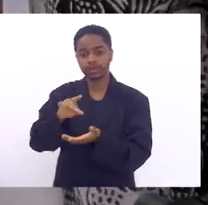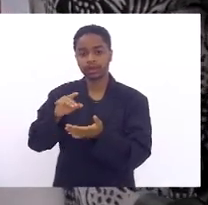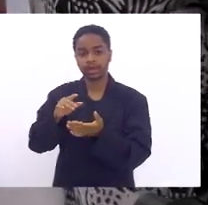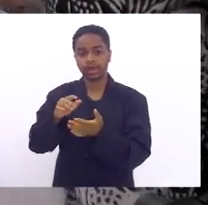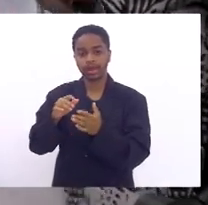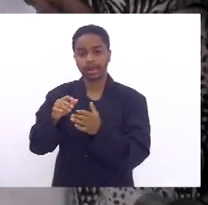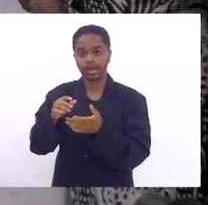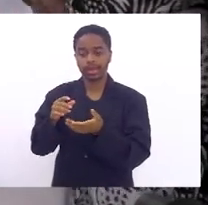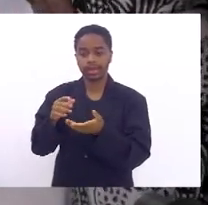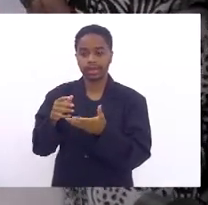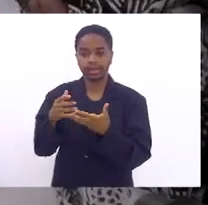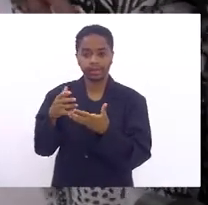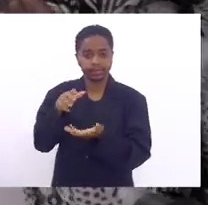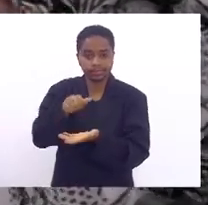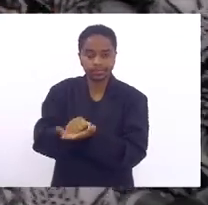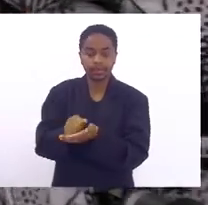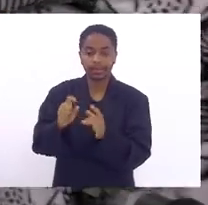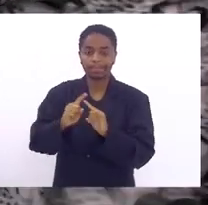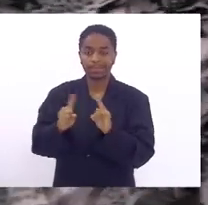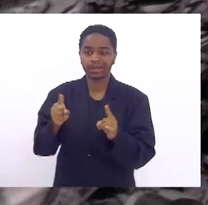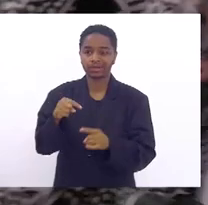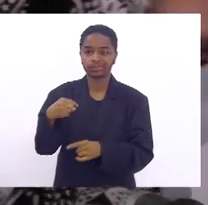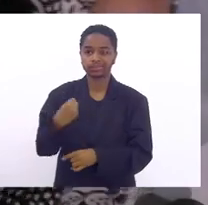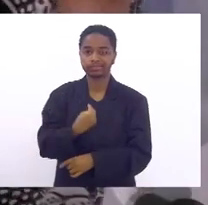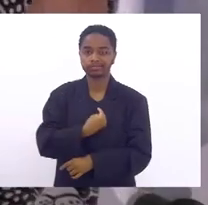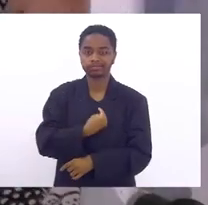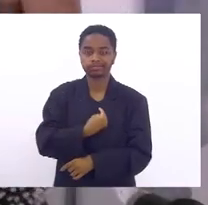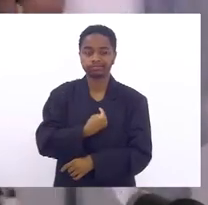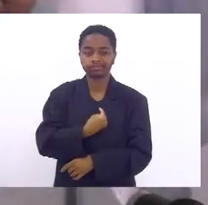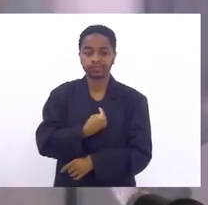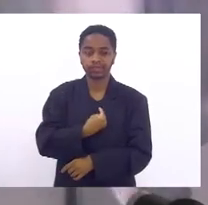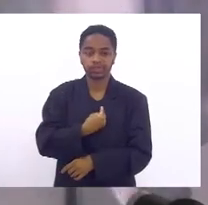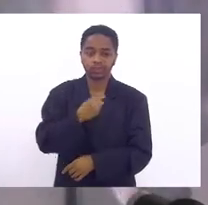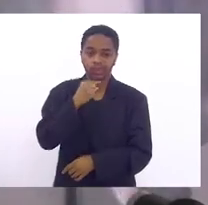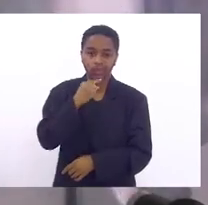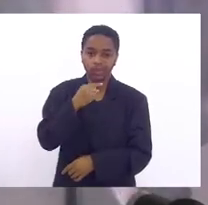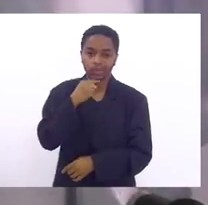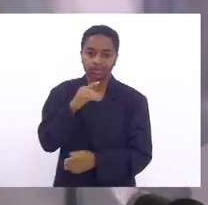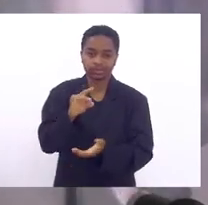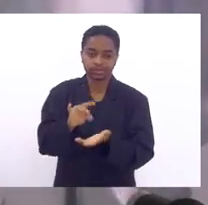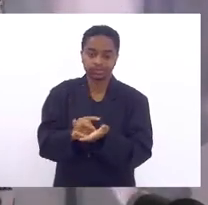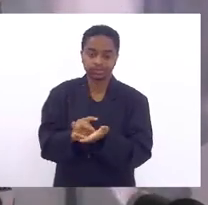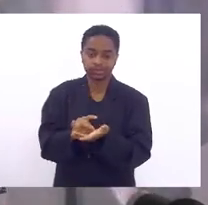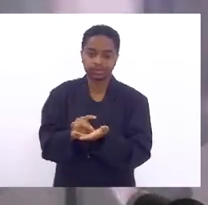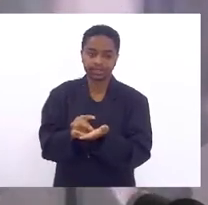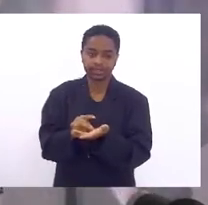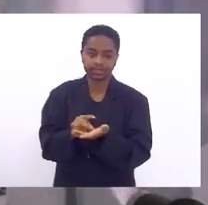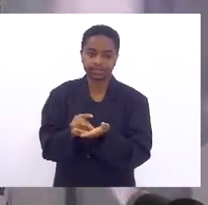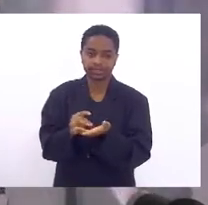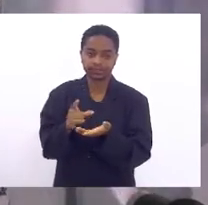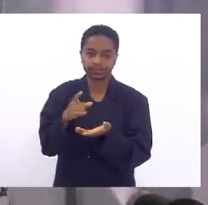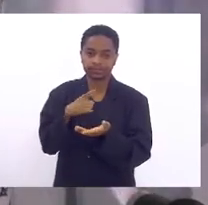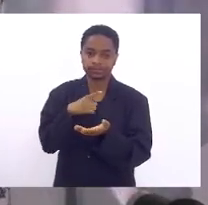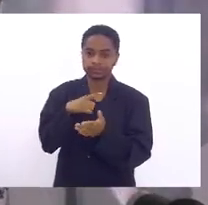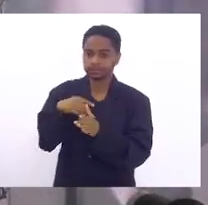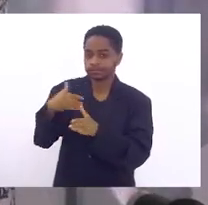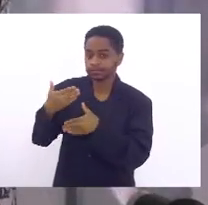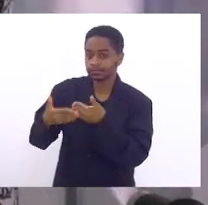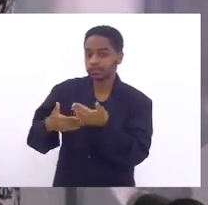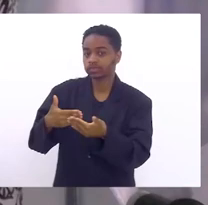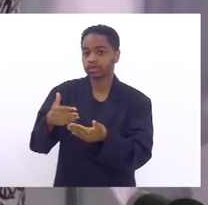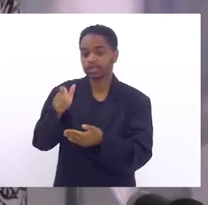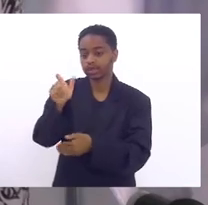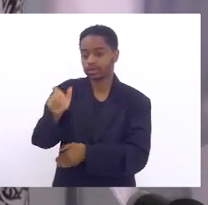consegue eh ter essa mulher atravessada num num processo onde essa